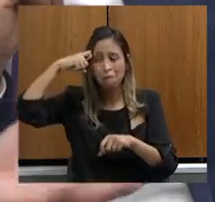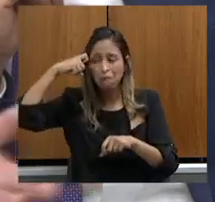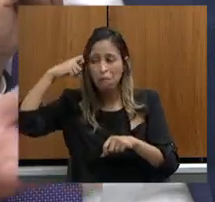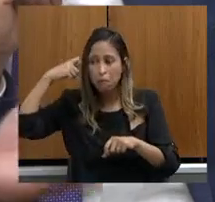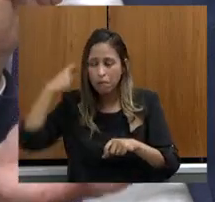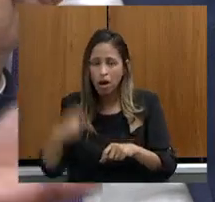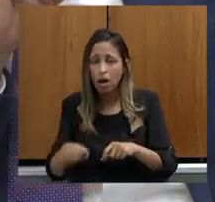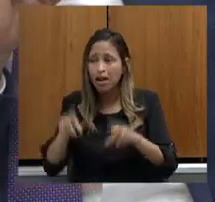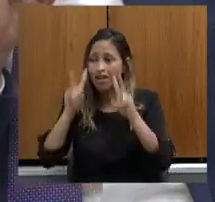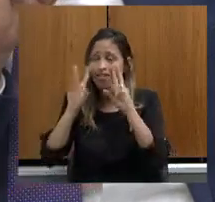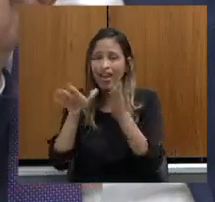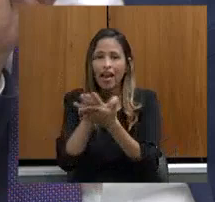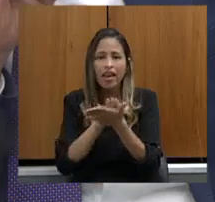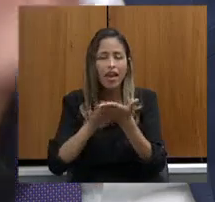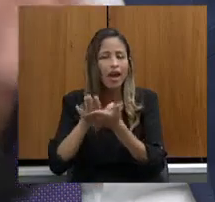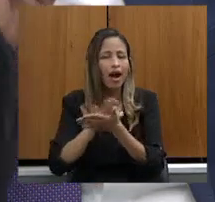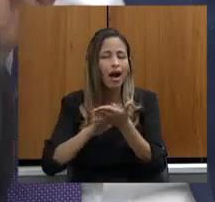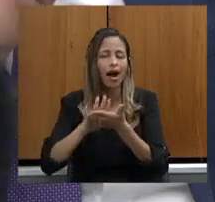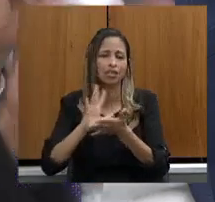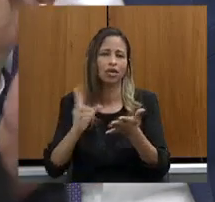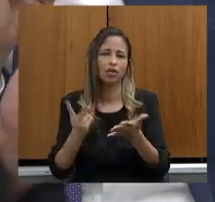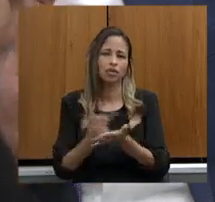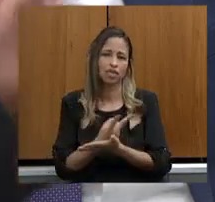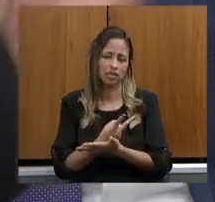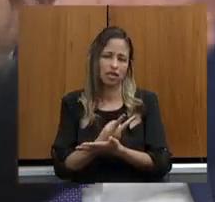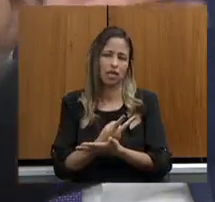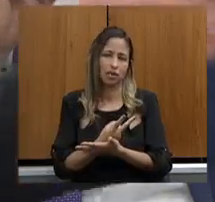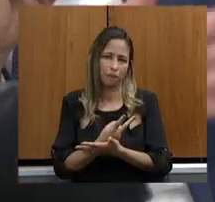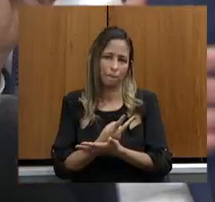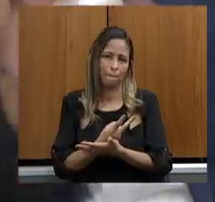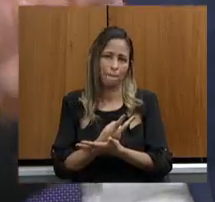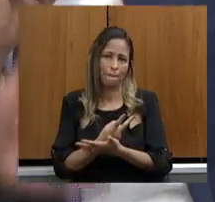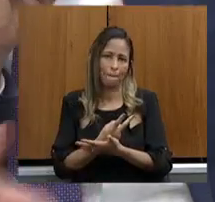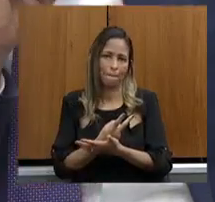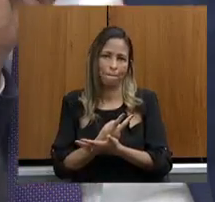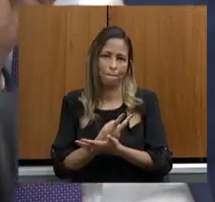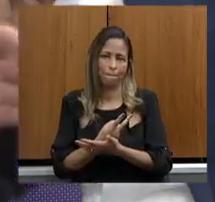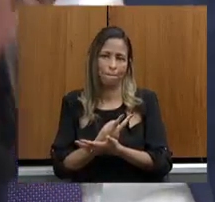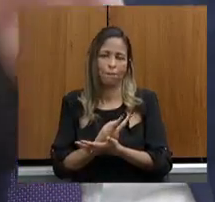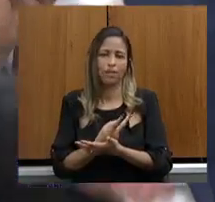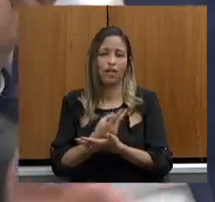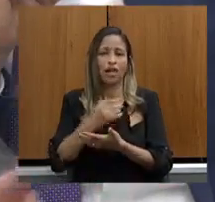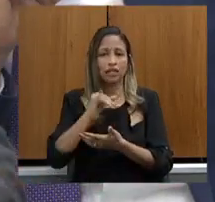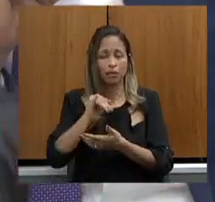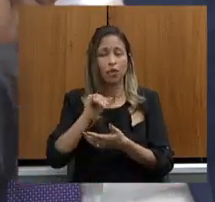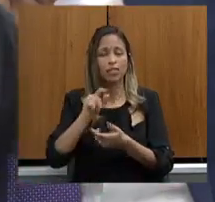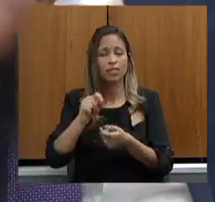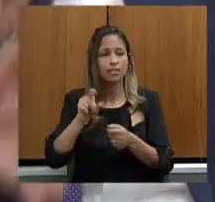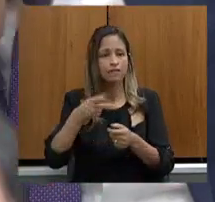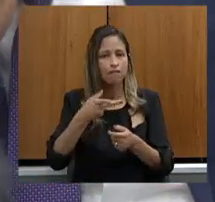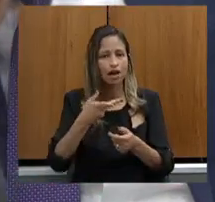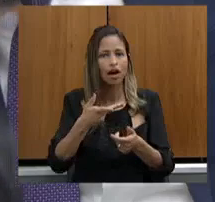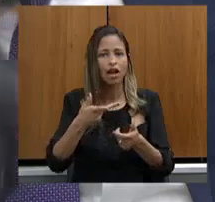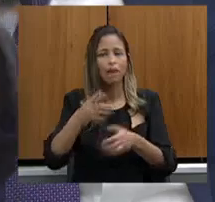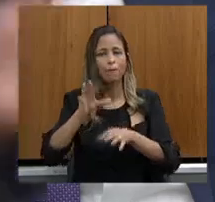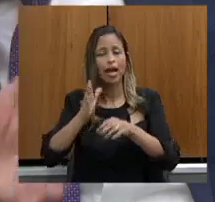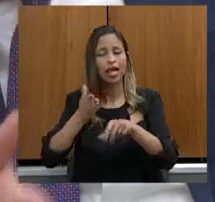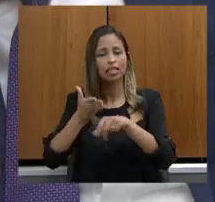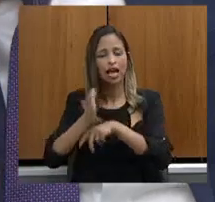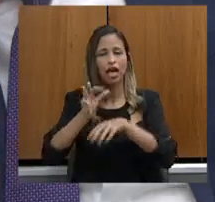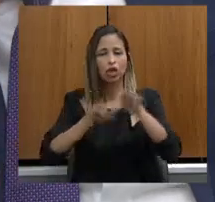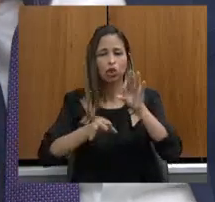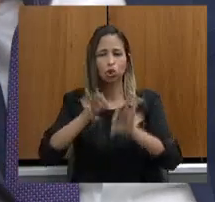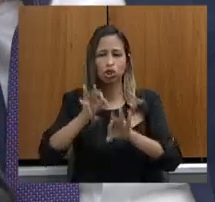não vê nada acontecendo mas então Conte com a nossa solidariedade Se for para apertar para entrar na justiça